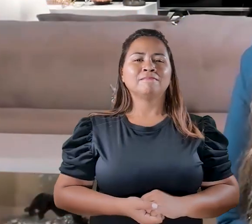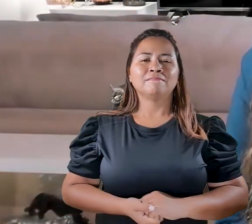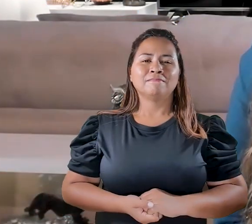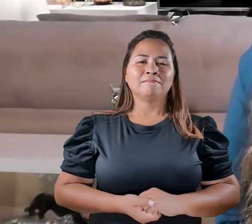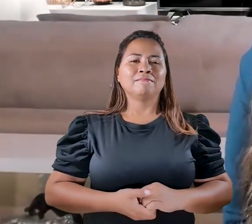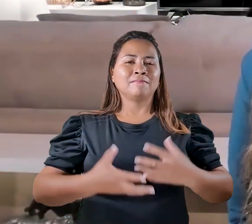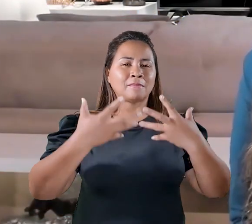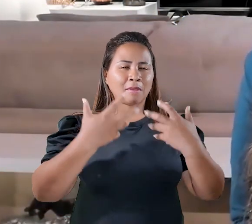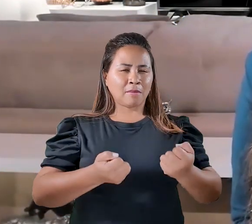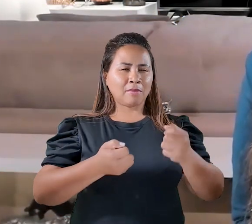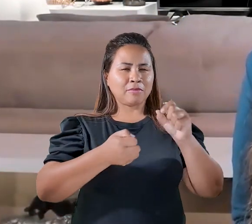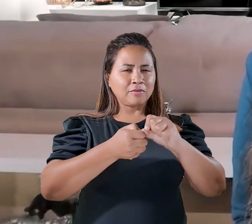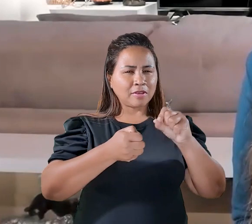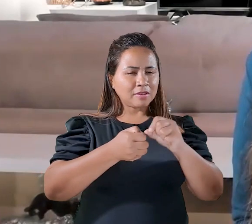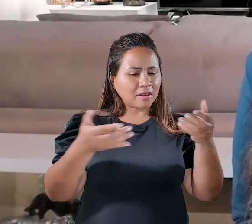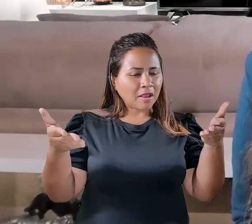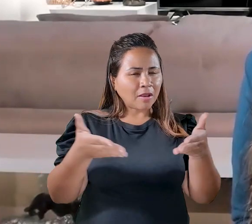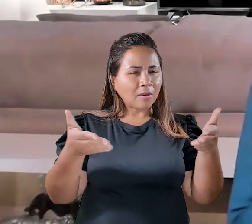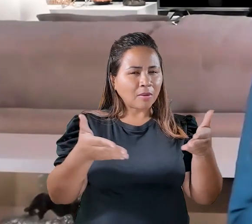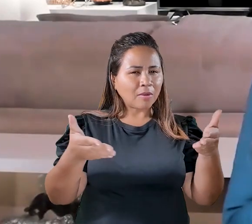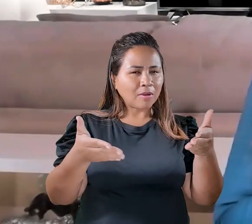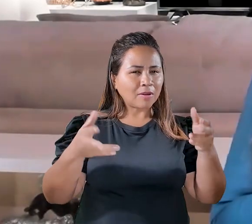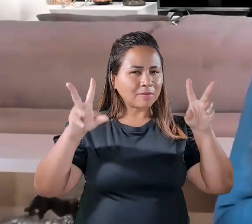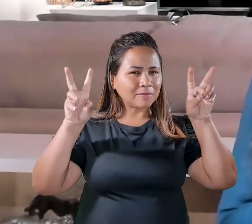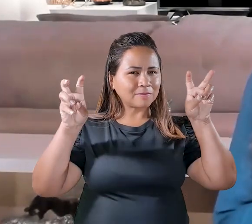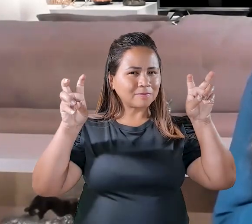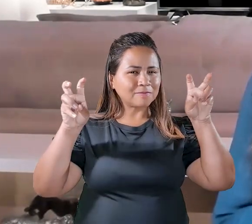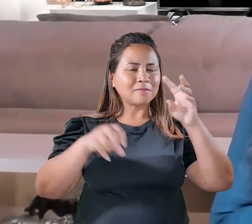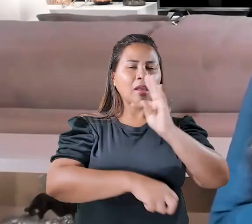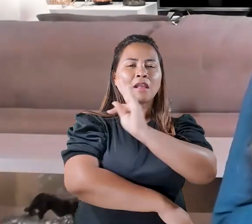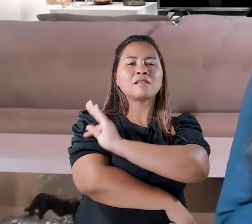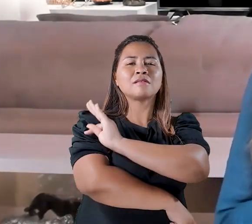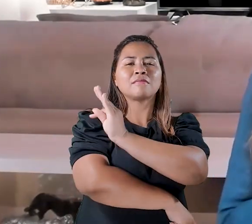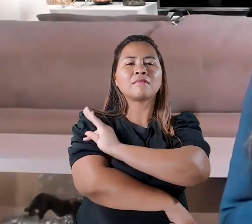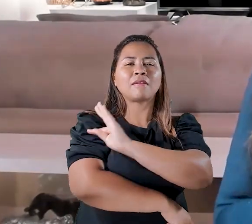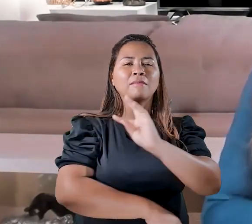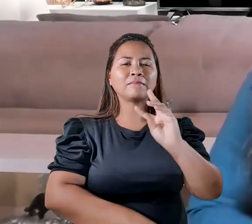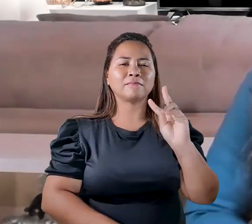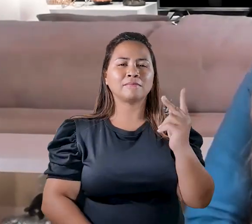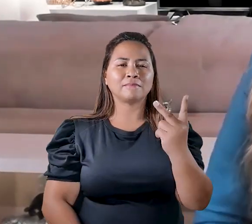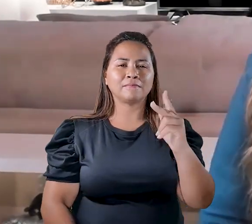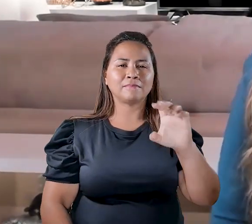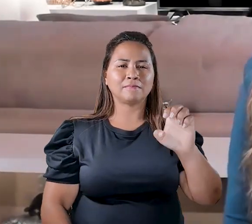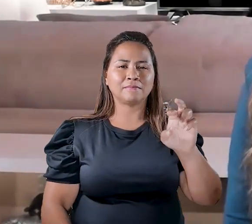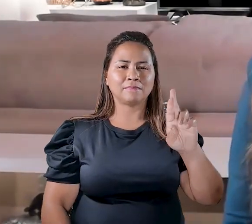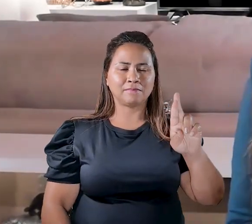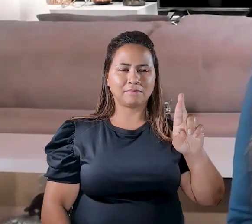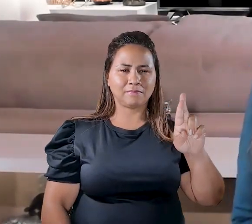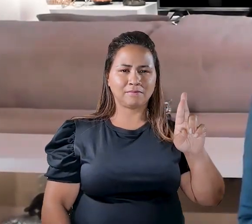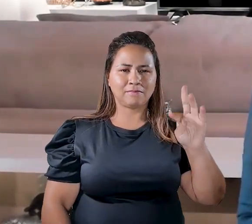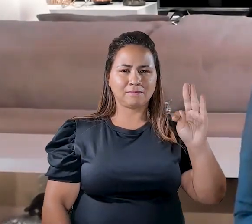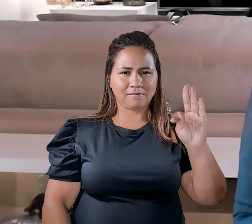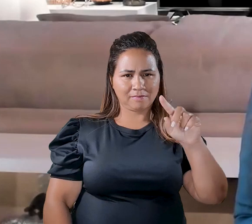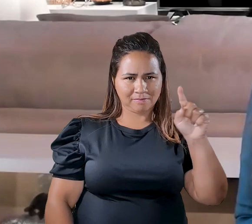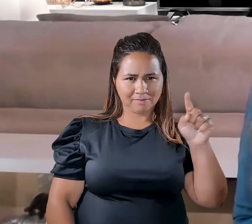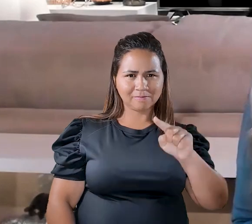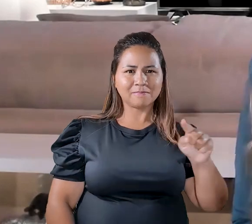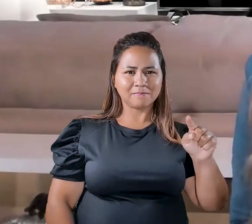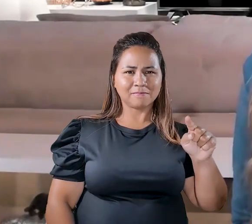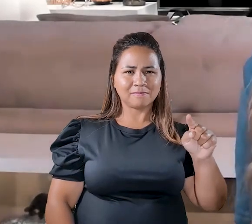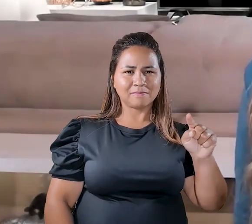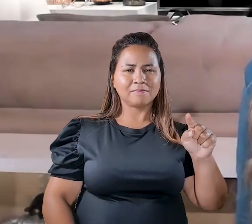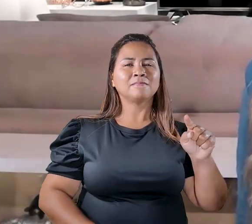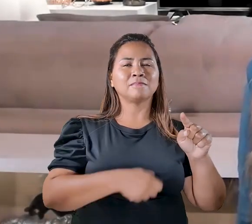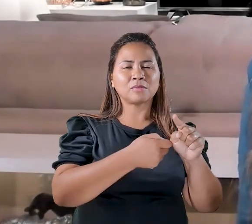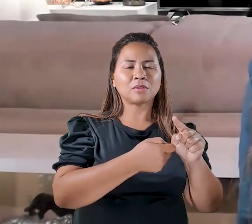nós vamos fazer a técnica Hertz. Se conecta aí que nós vamos fazer a técnica. Lembrando que essa técnica,